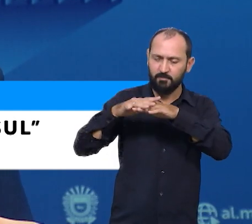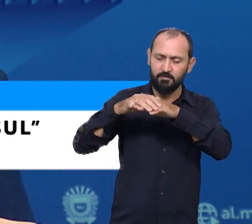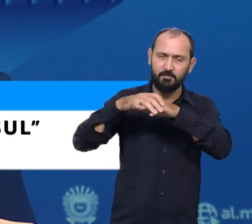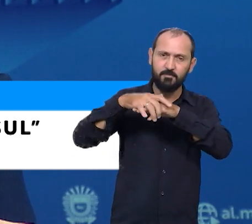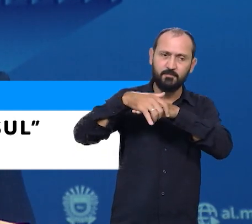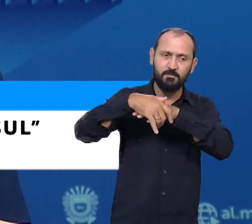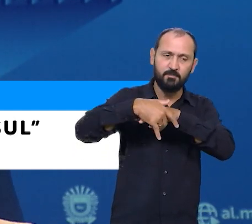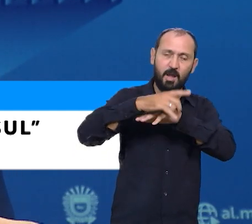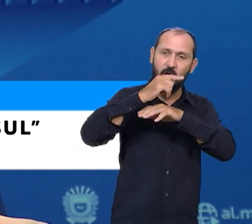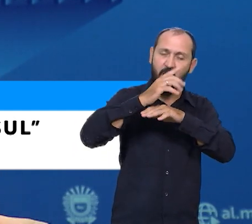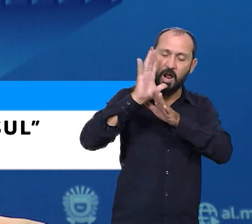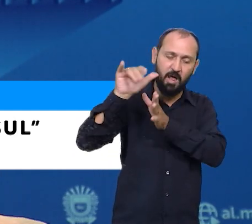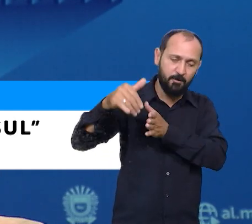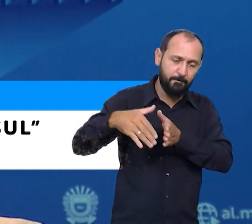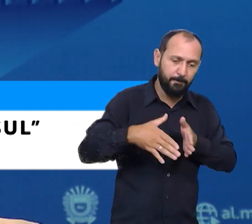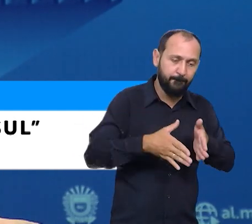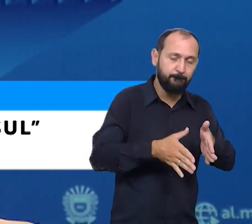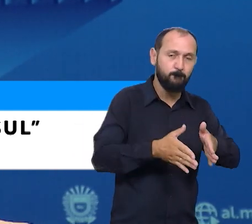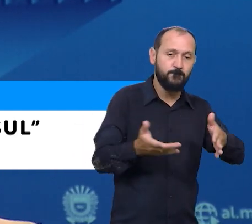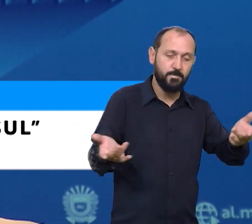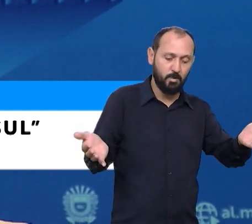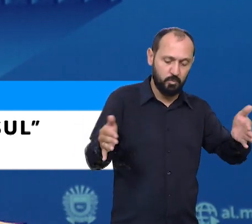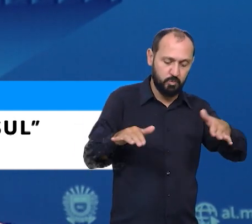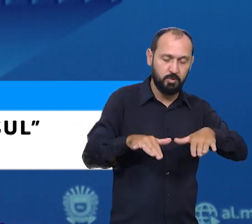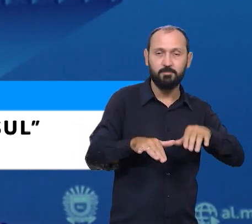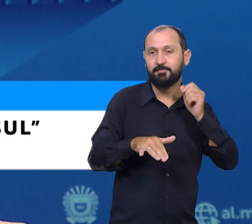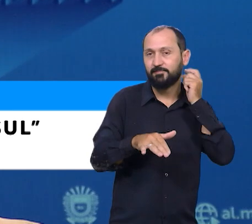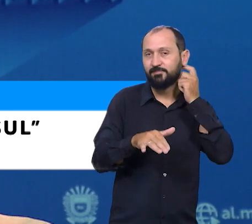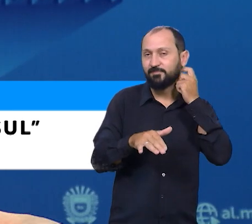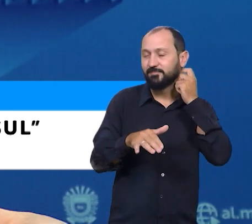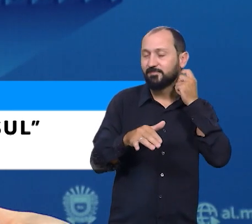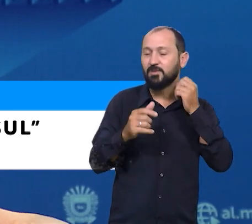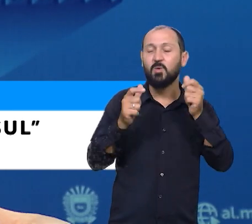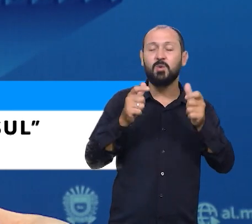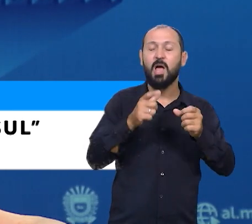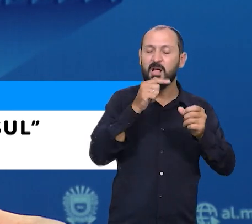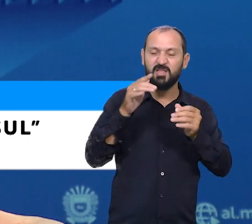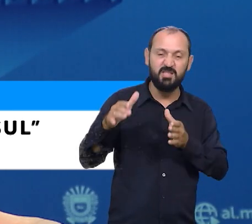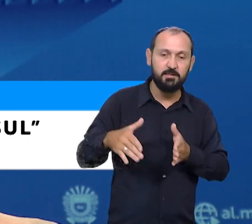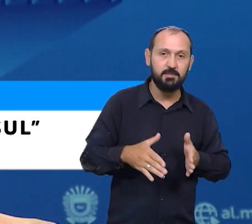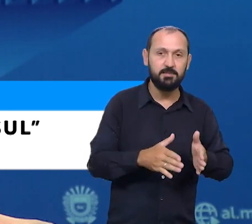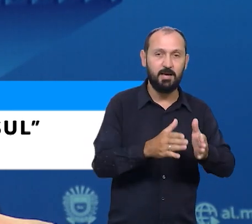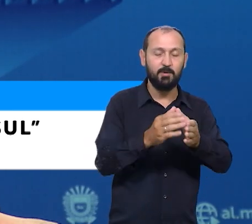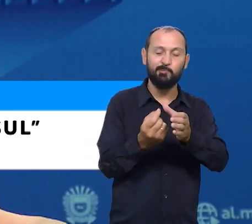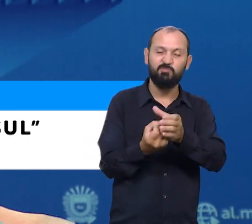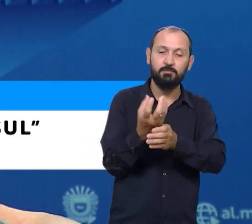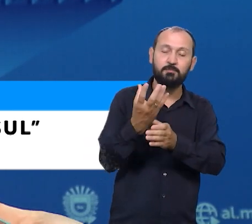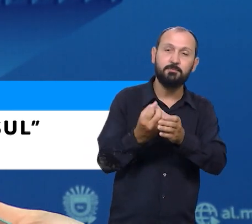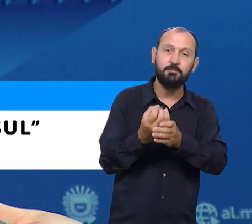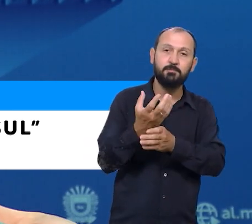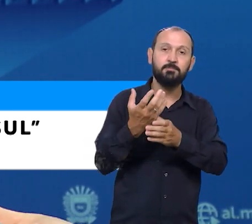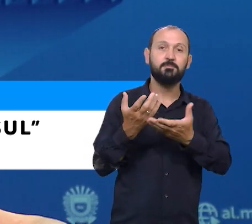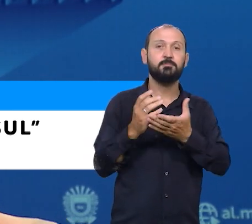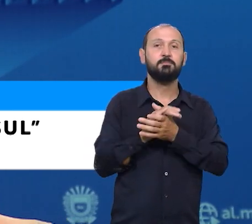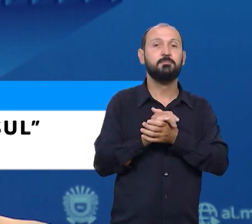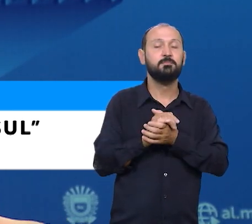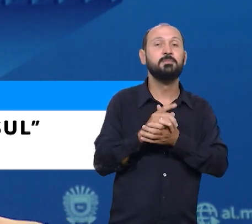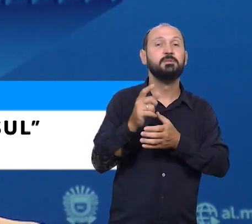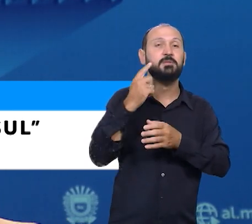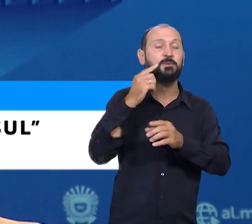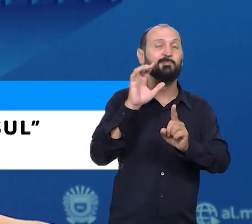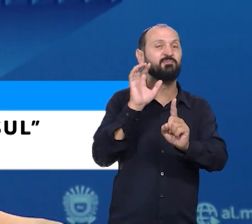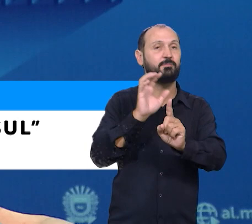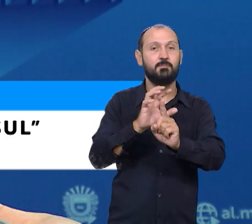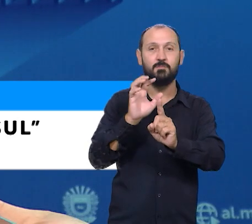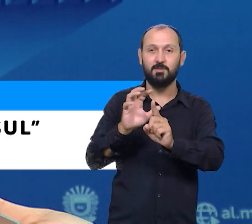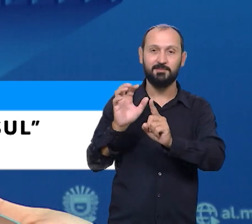solos, as partículas do solo sendo carreada para a parte mais baixa do ambiente, que são os leitos das nossas nascentes, dos nossos